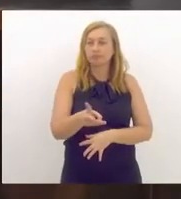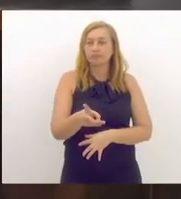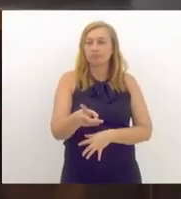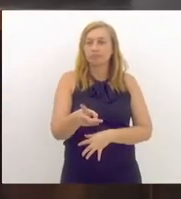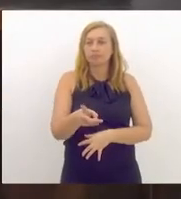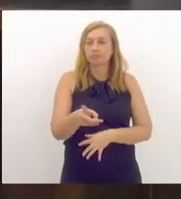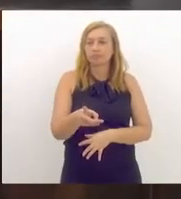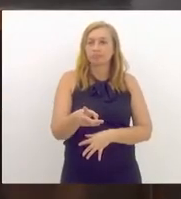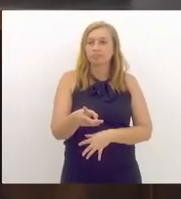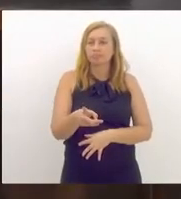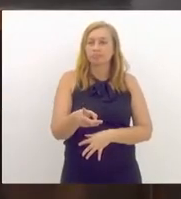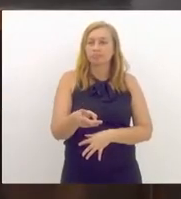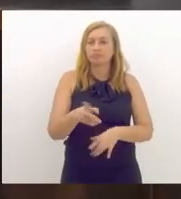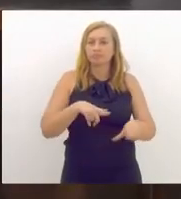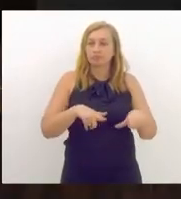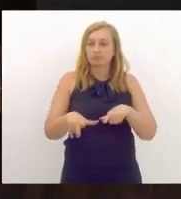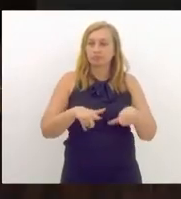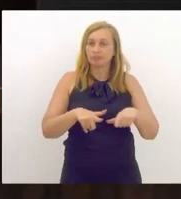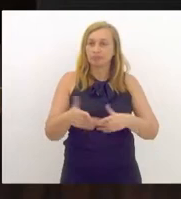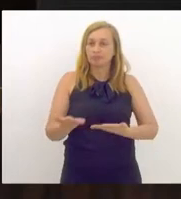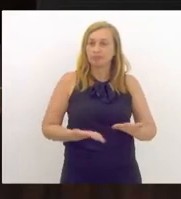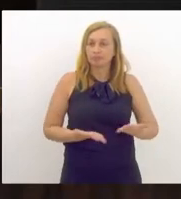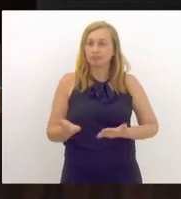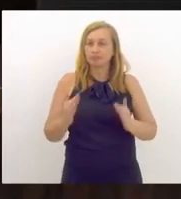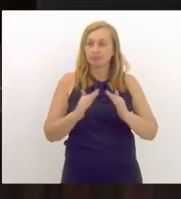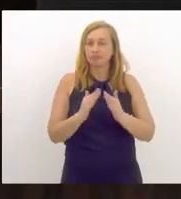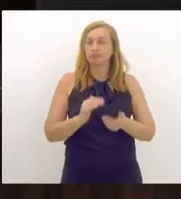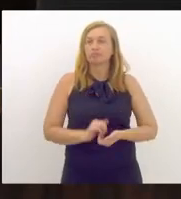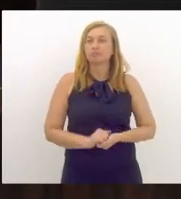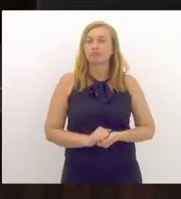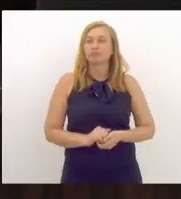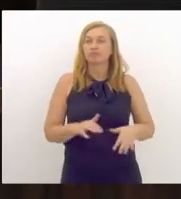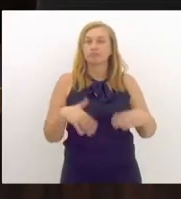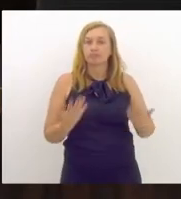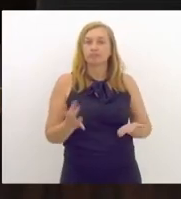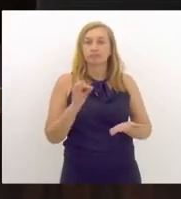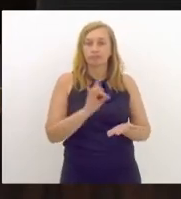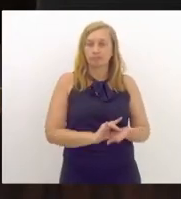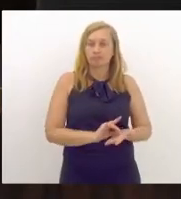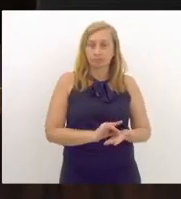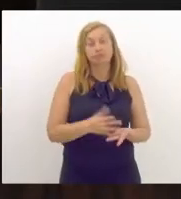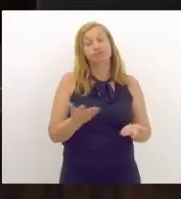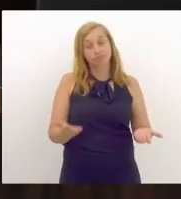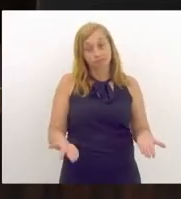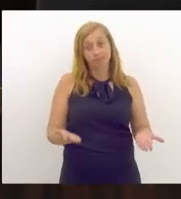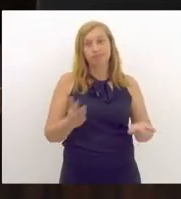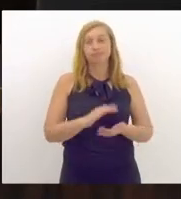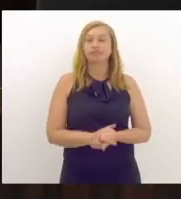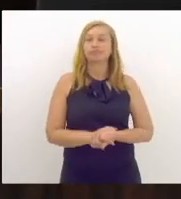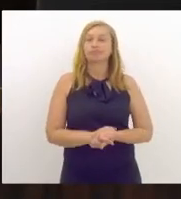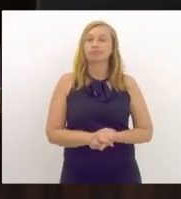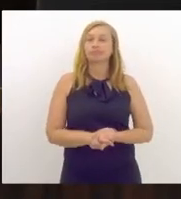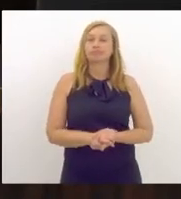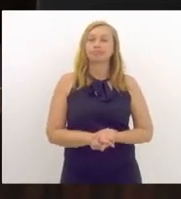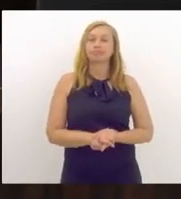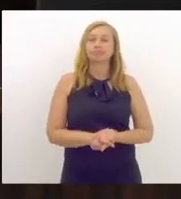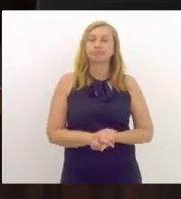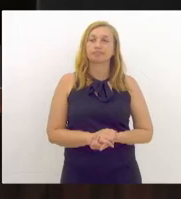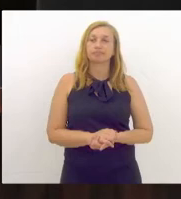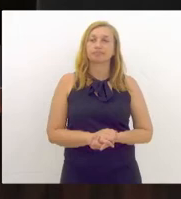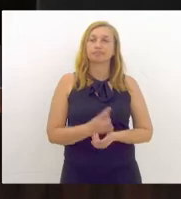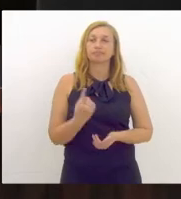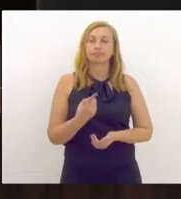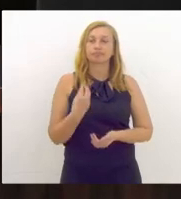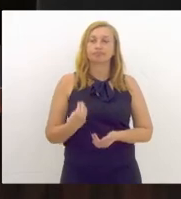eh esse trabalho do serviço doméstico Então essa realidade é uma realidade que atravessa as